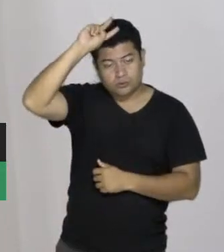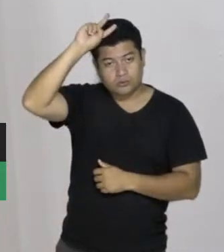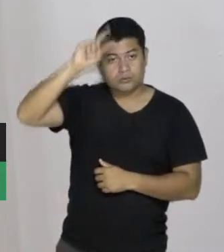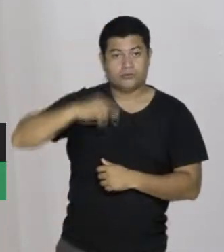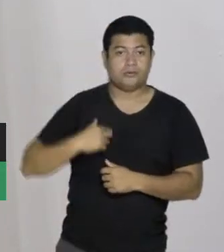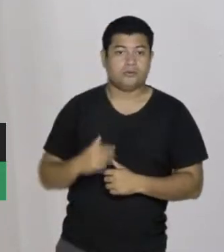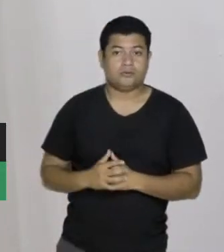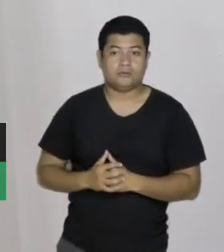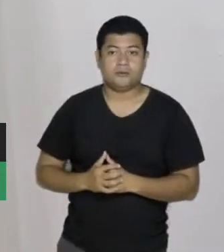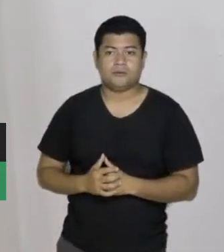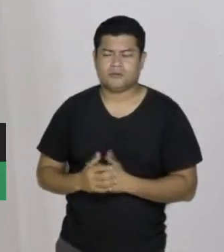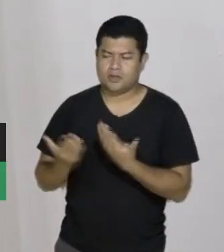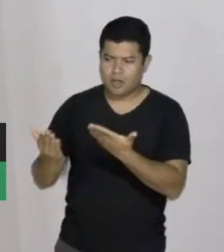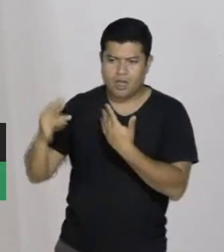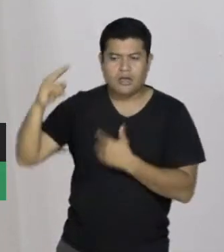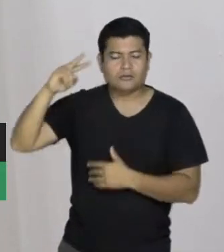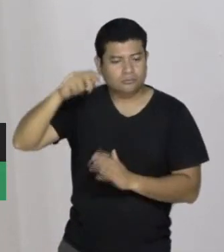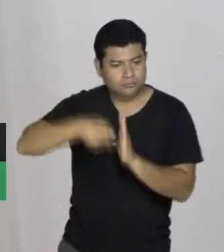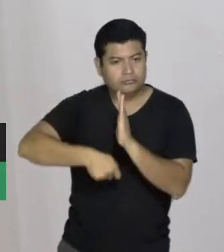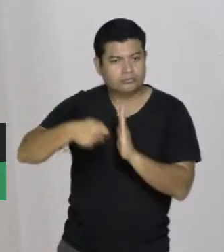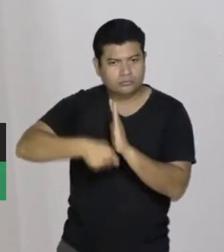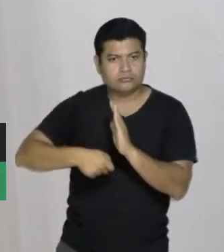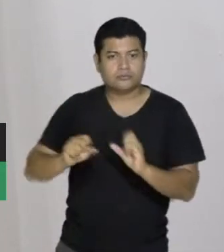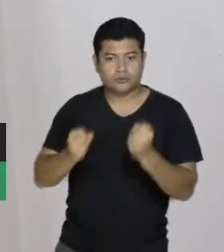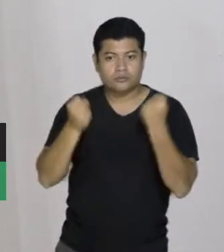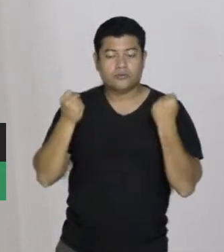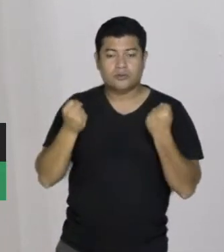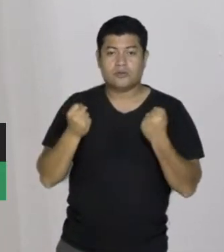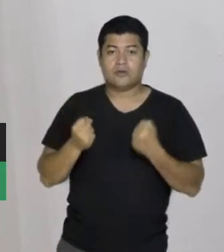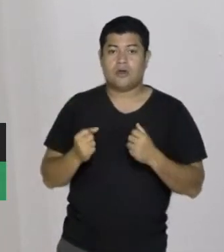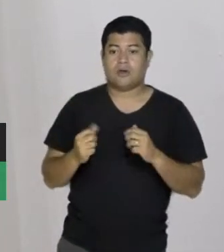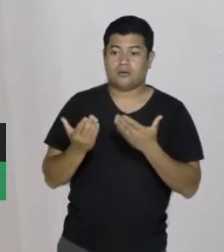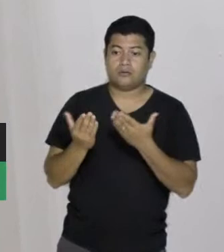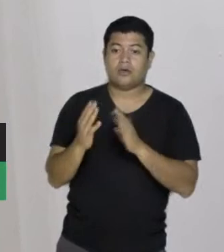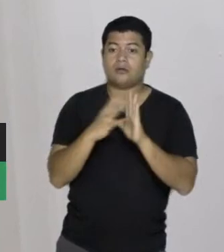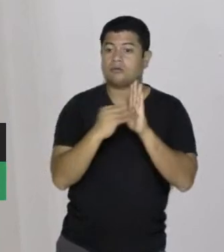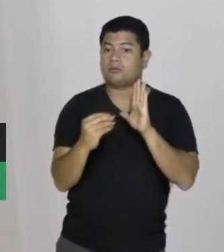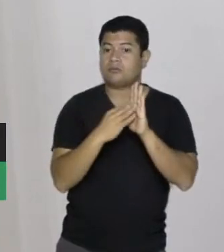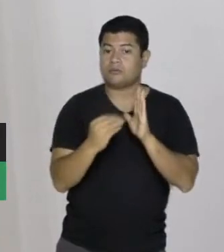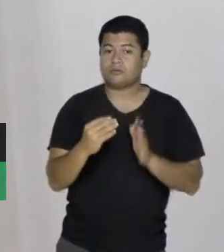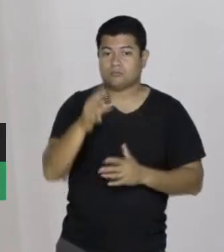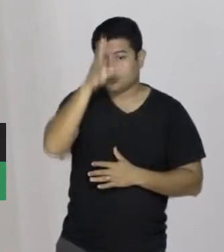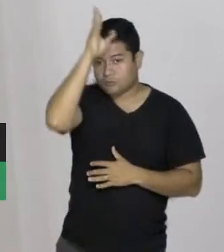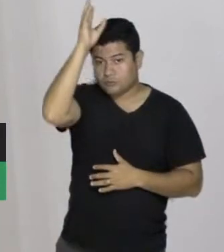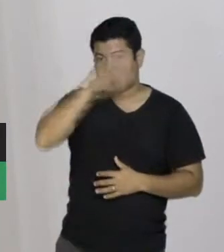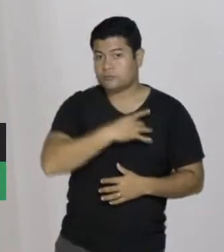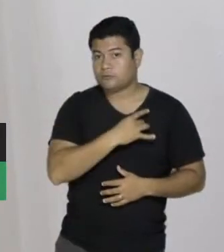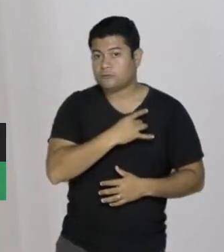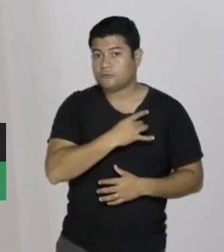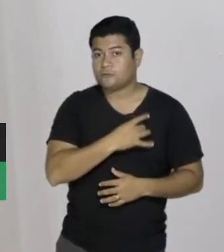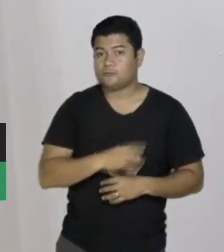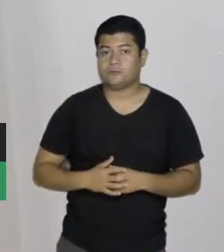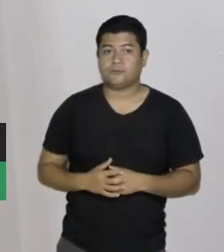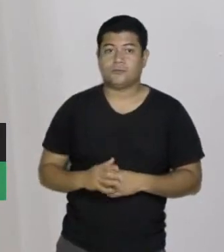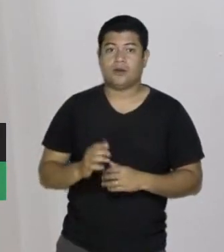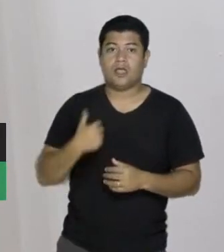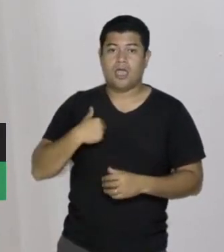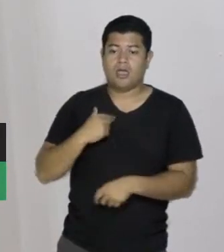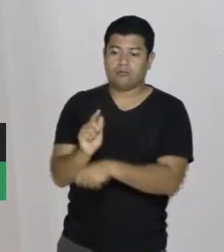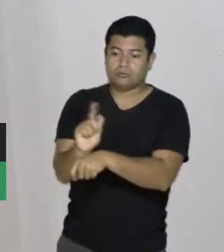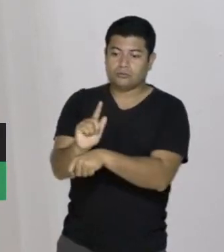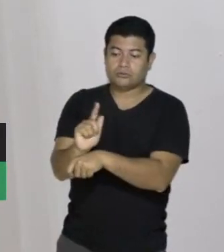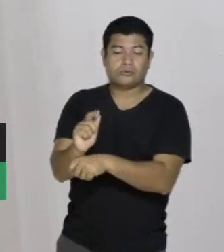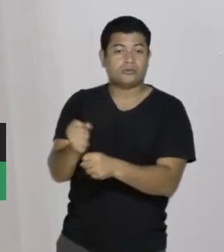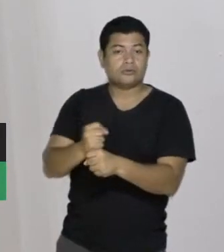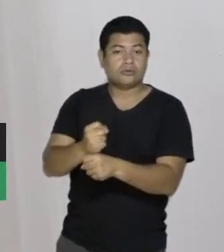defensor também do modelo voluntário eu fui gestor dos bombeiros voluntários de Joinville por oito anos